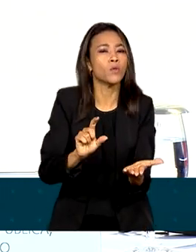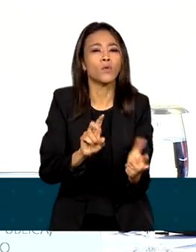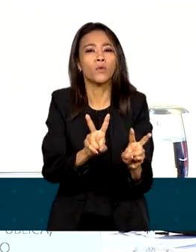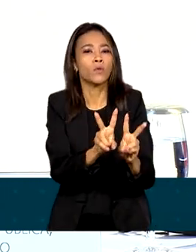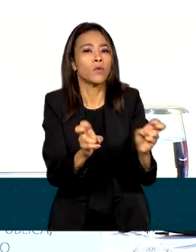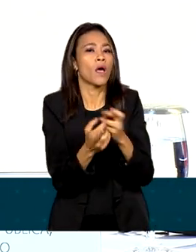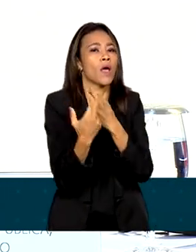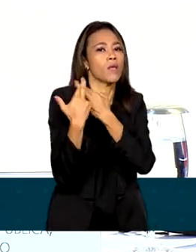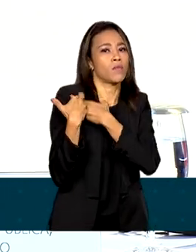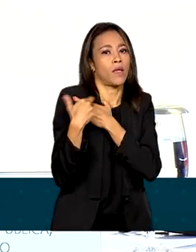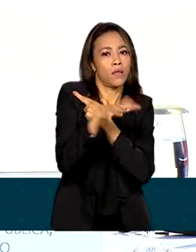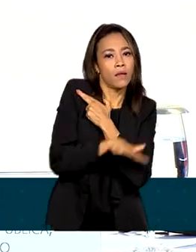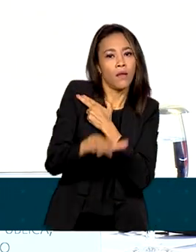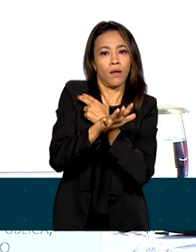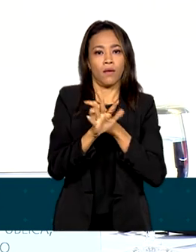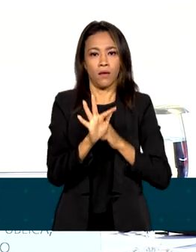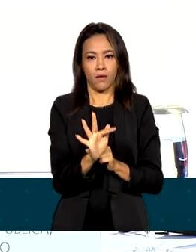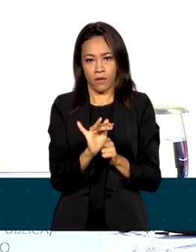responsabilidade fiscal.